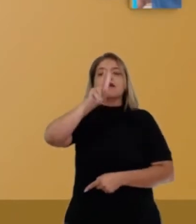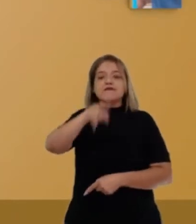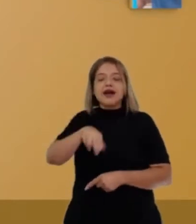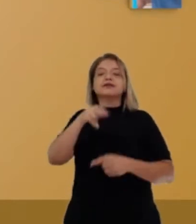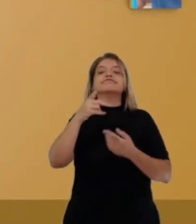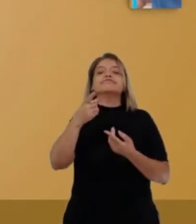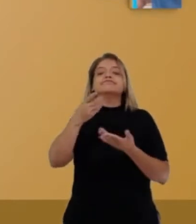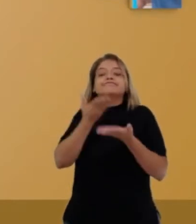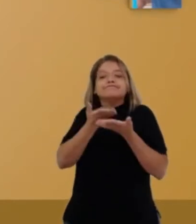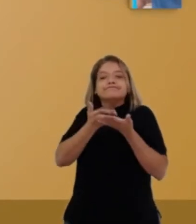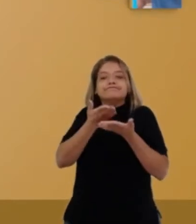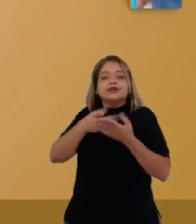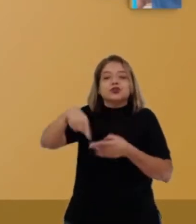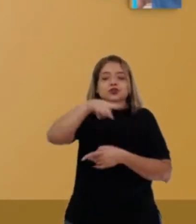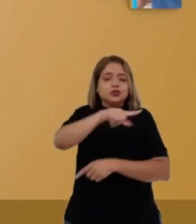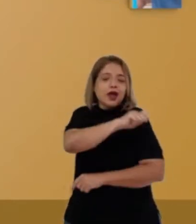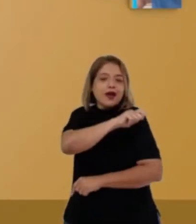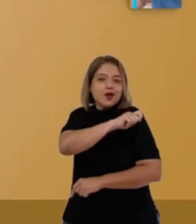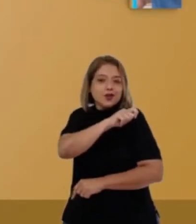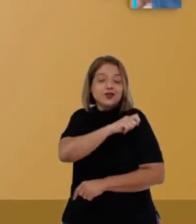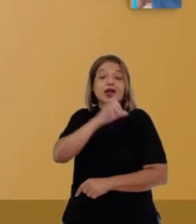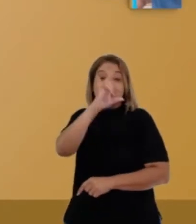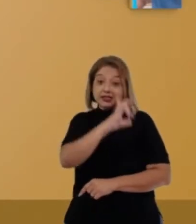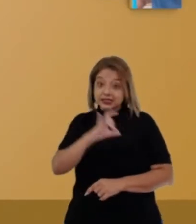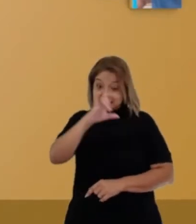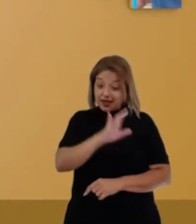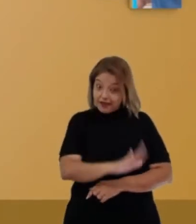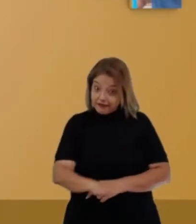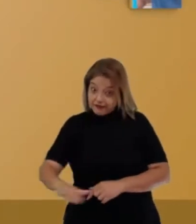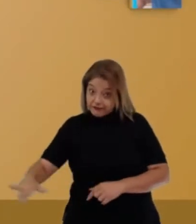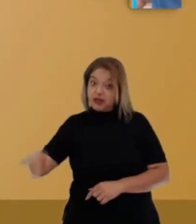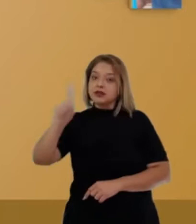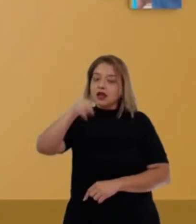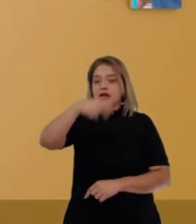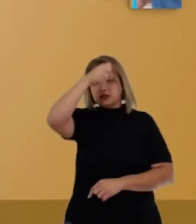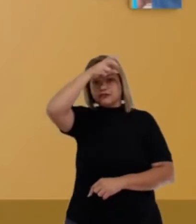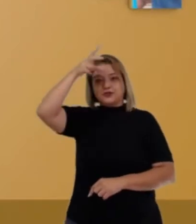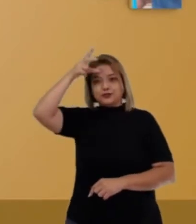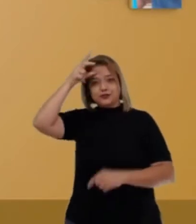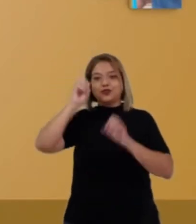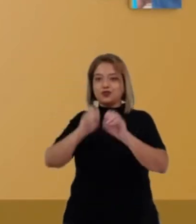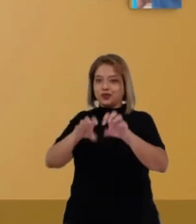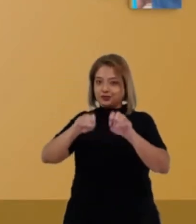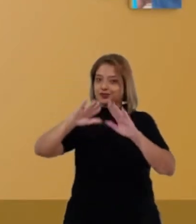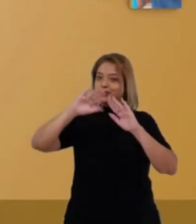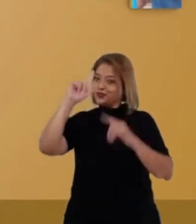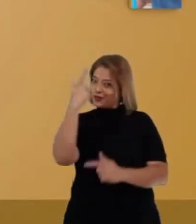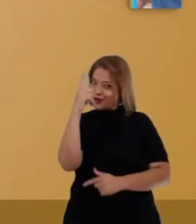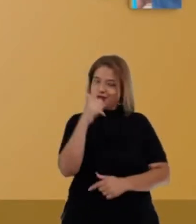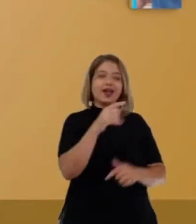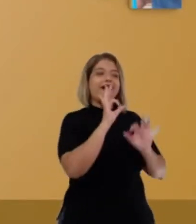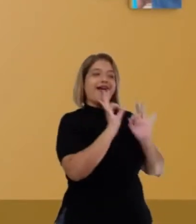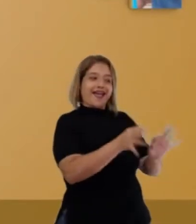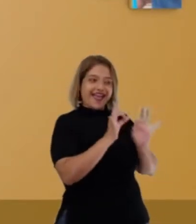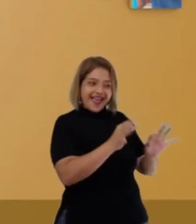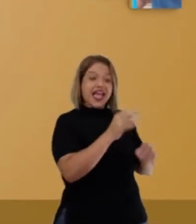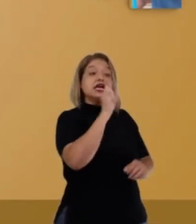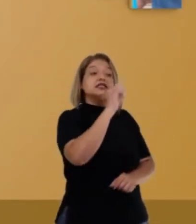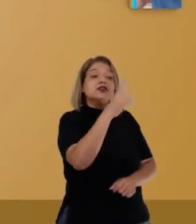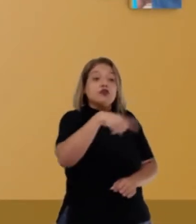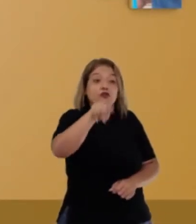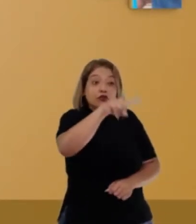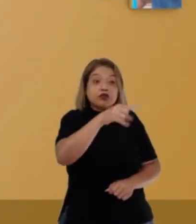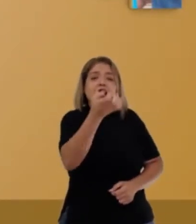tempinho reservado para todos os educandos do ciclo da infância da Rede Municipal de Educação de Goiânia. É isso mesmo, galera. E se